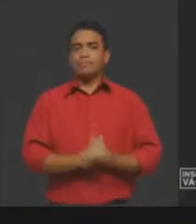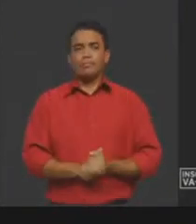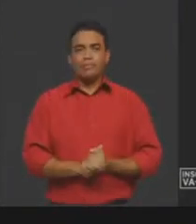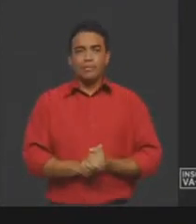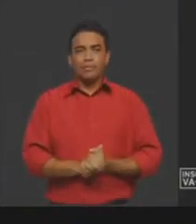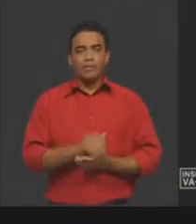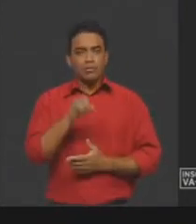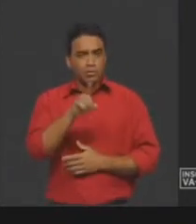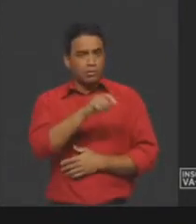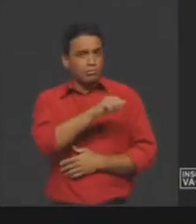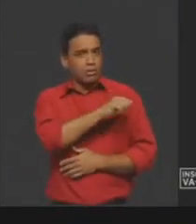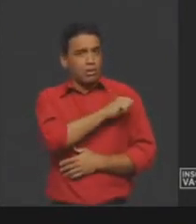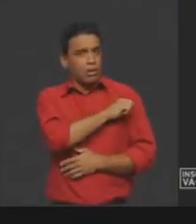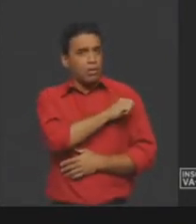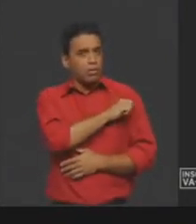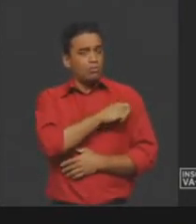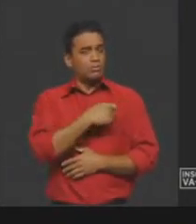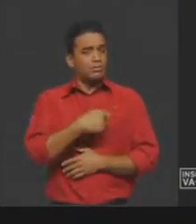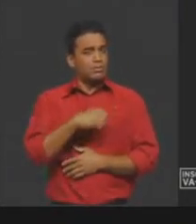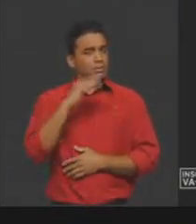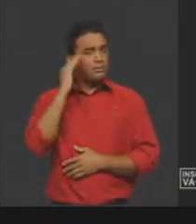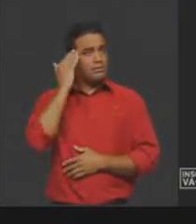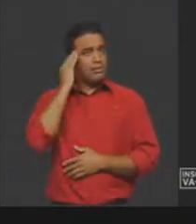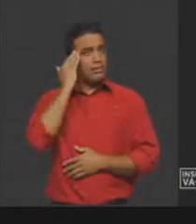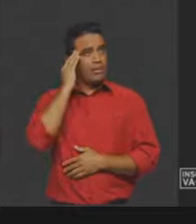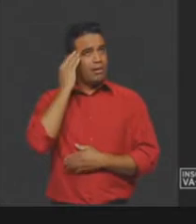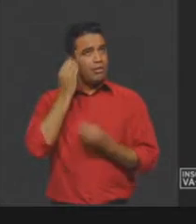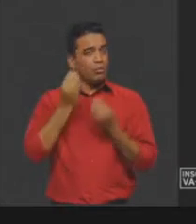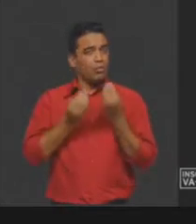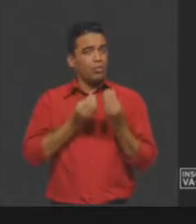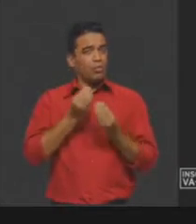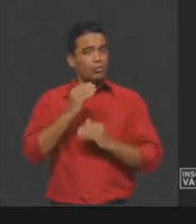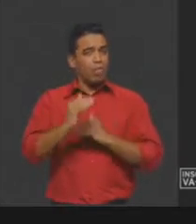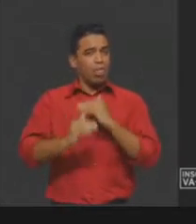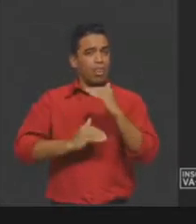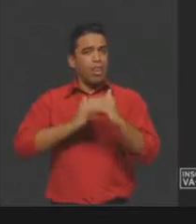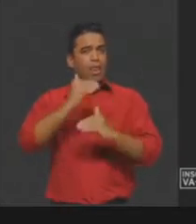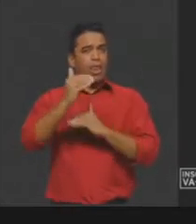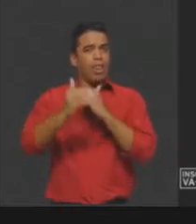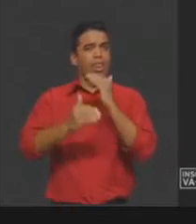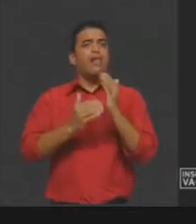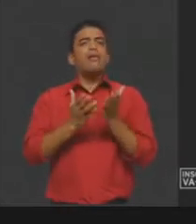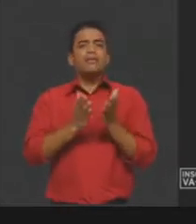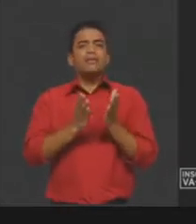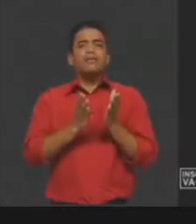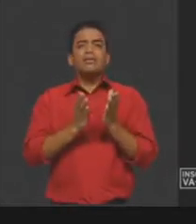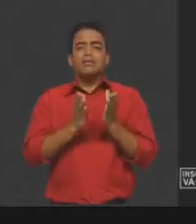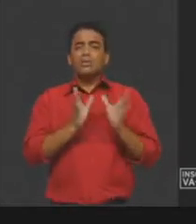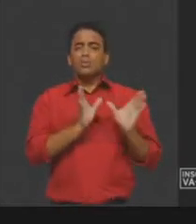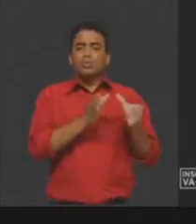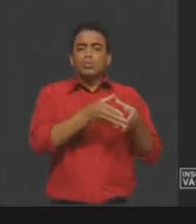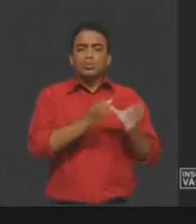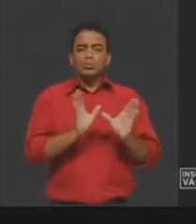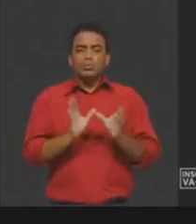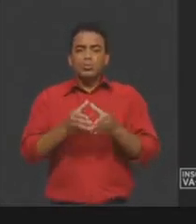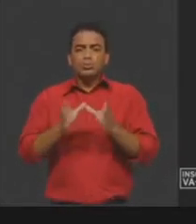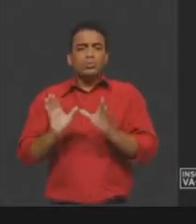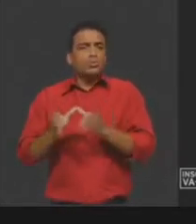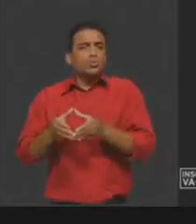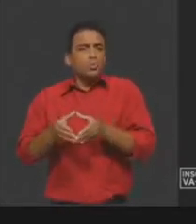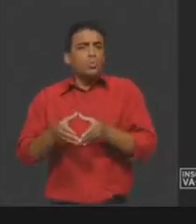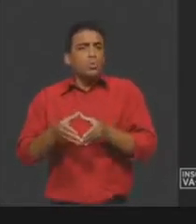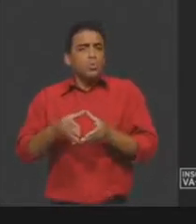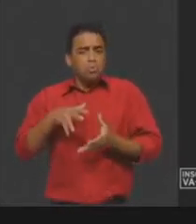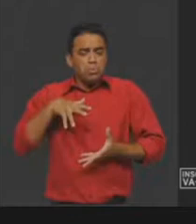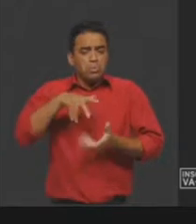aluno, conseguisse compreender a evolução do sistema de classificação dos seres vivos e que